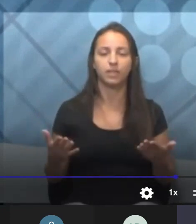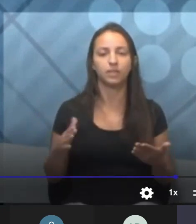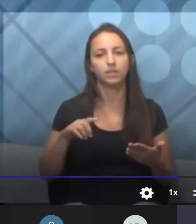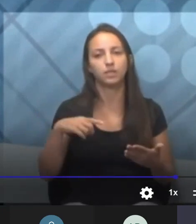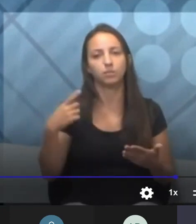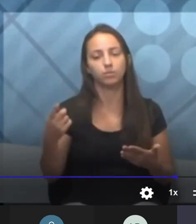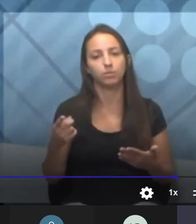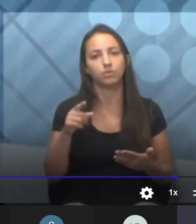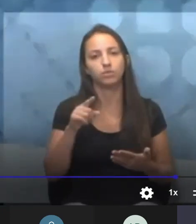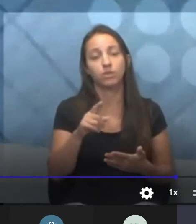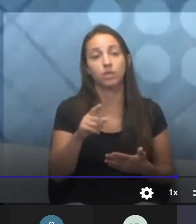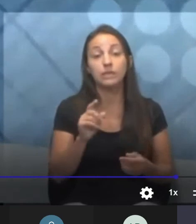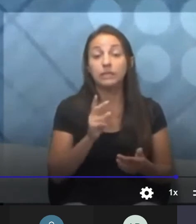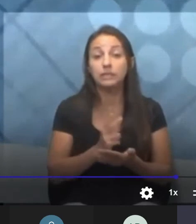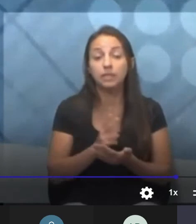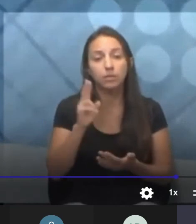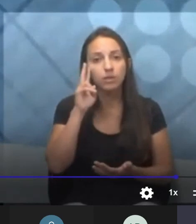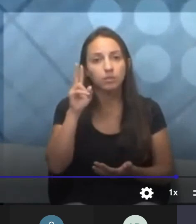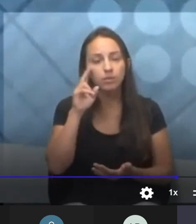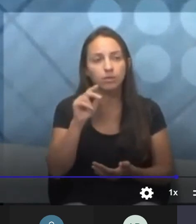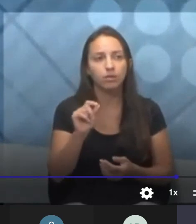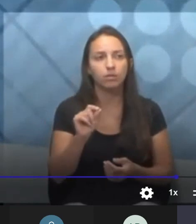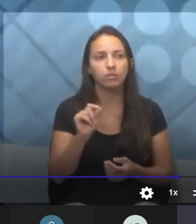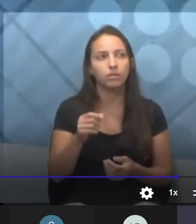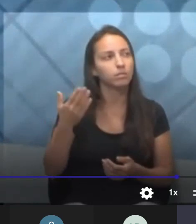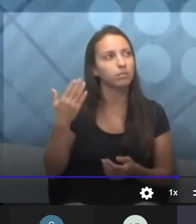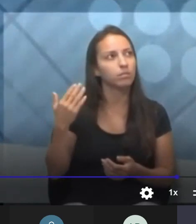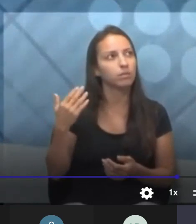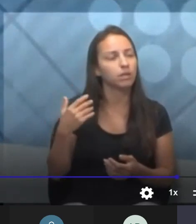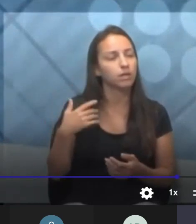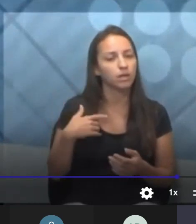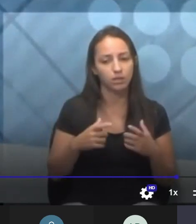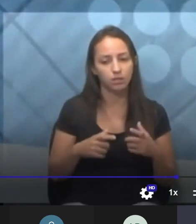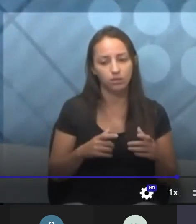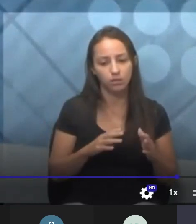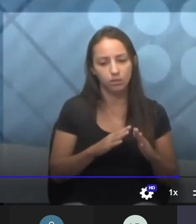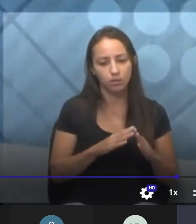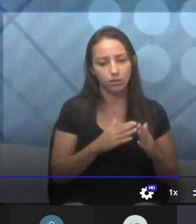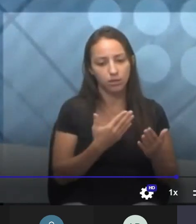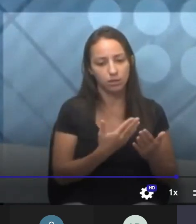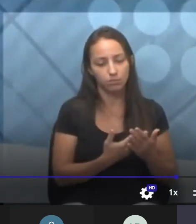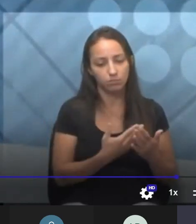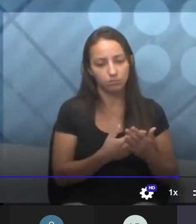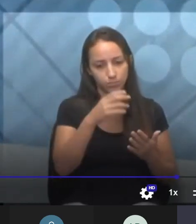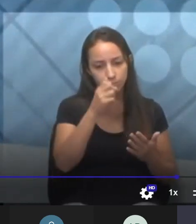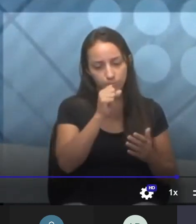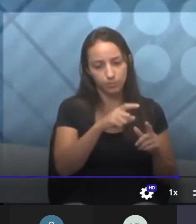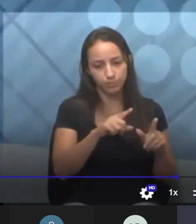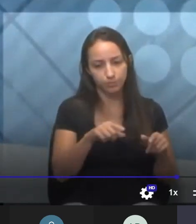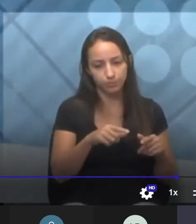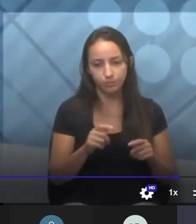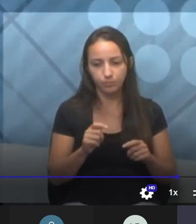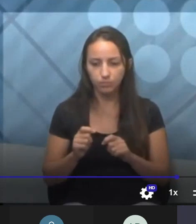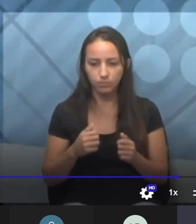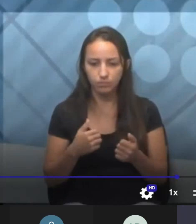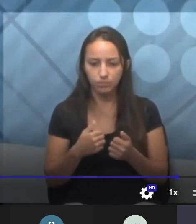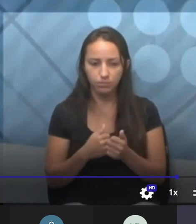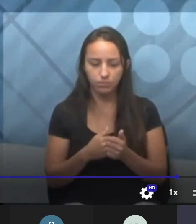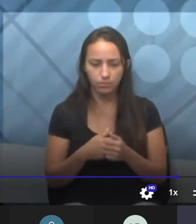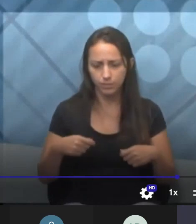o resto você vai, mas sempre lembrando, o que eu fiz antes? Fiz o setor de aprendizagem e administrativo. Administrativo precisa